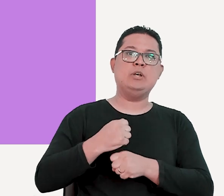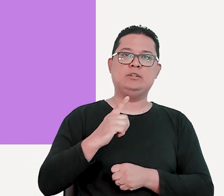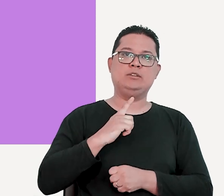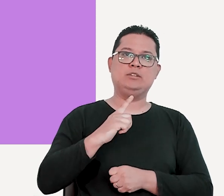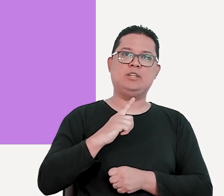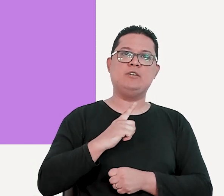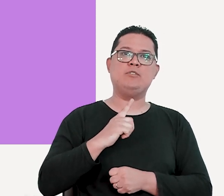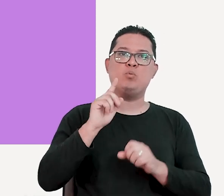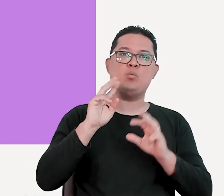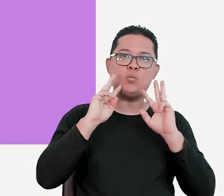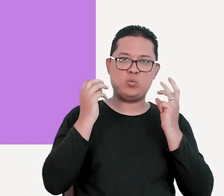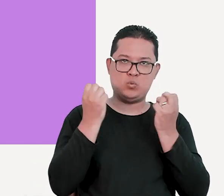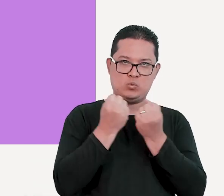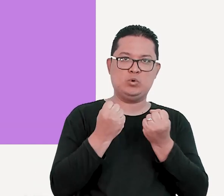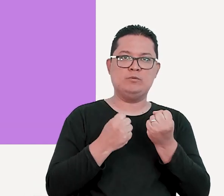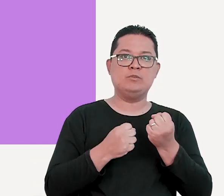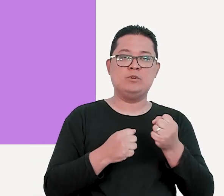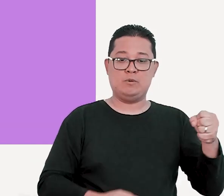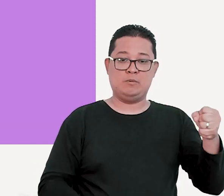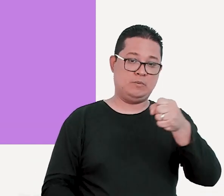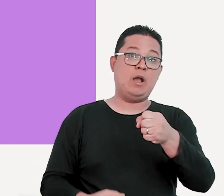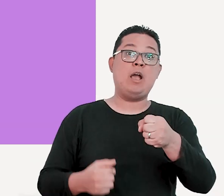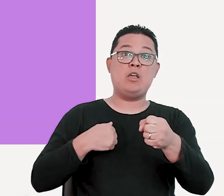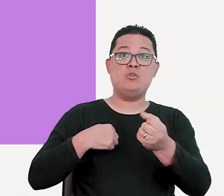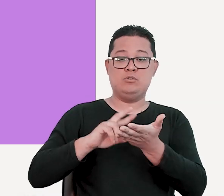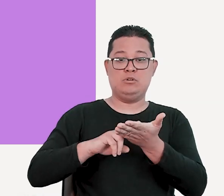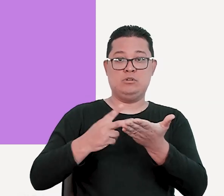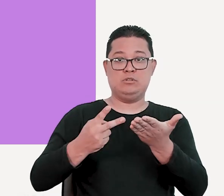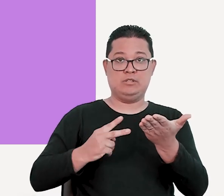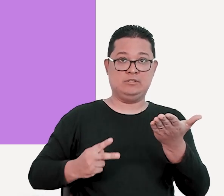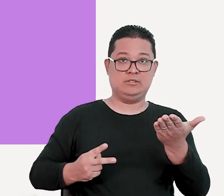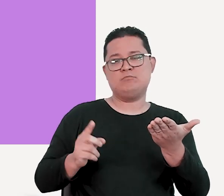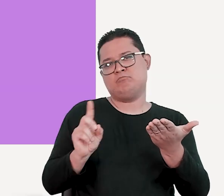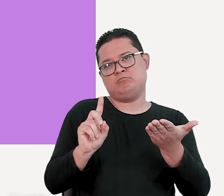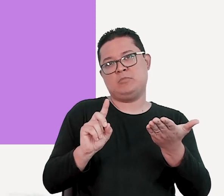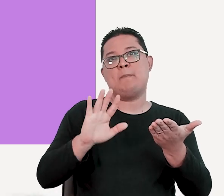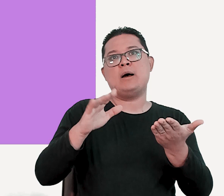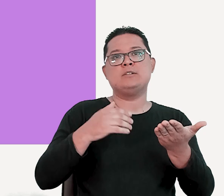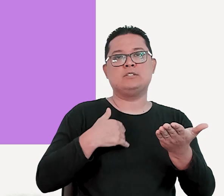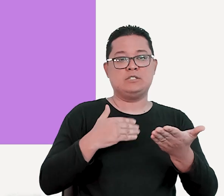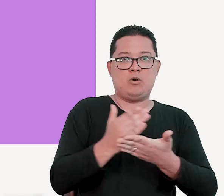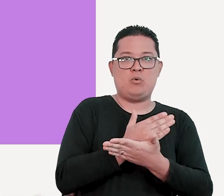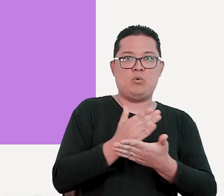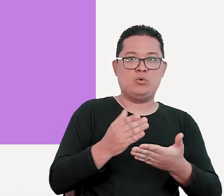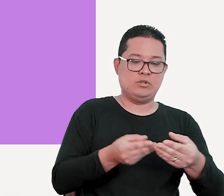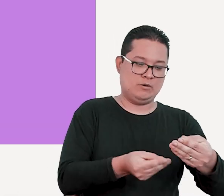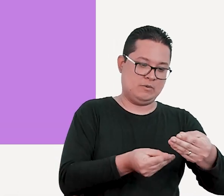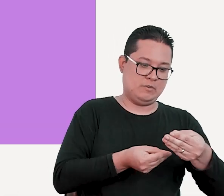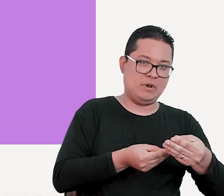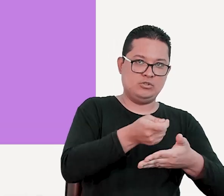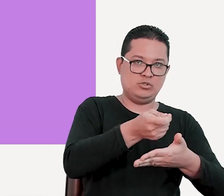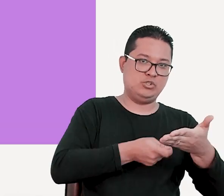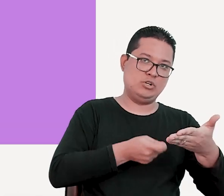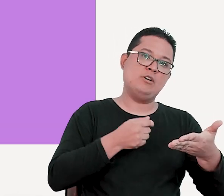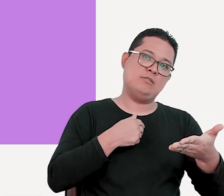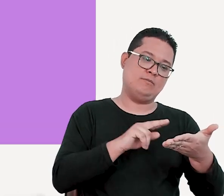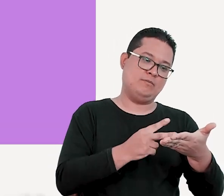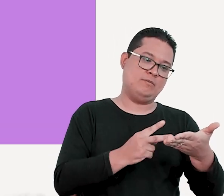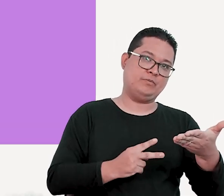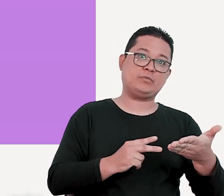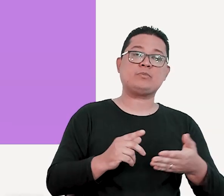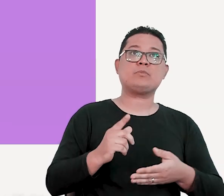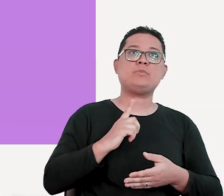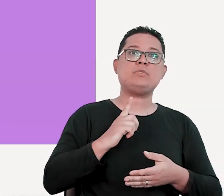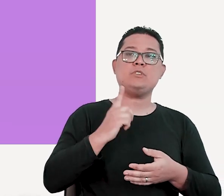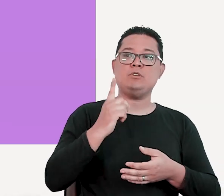eu que traduzi, mas eu traduzi alguns materiais escritos, e o ano passado teve teve uma brasileira chamada Tati